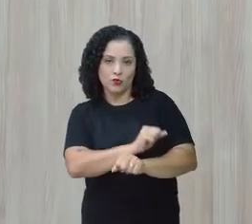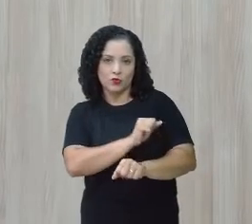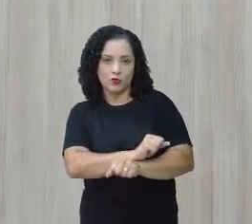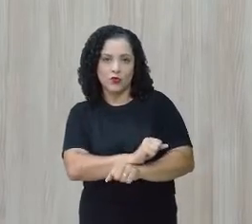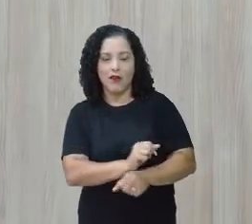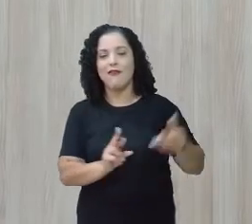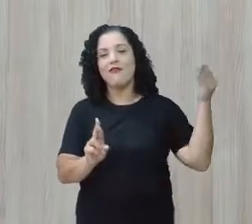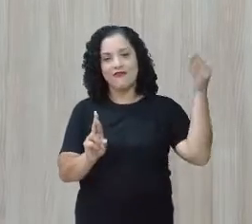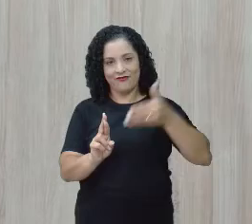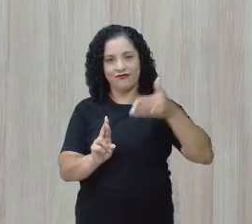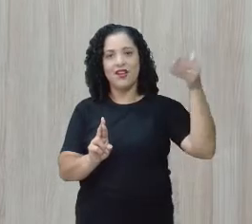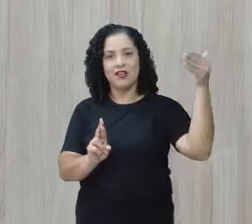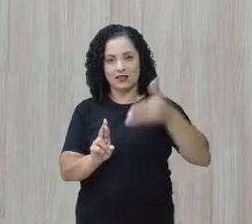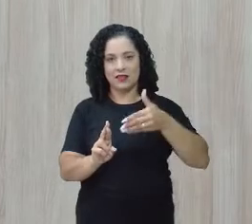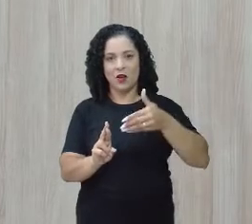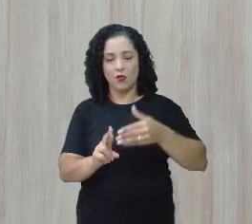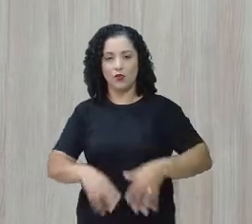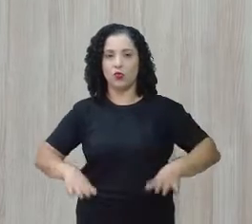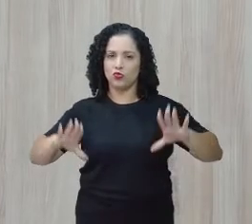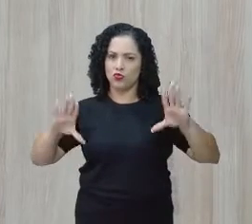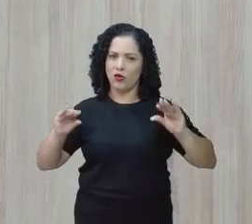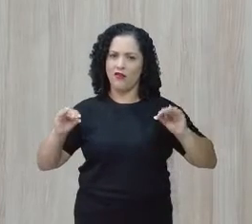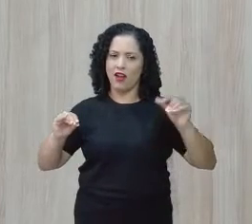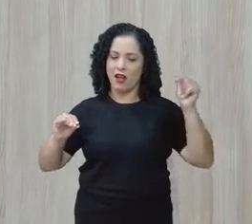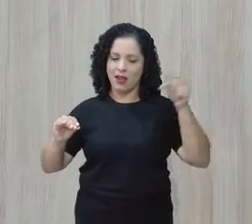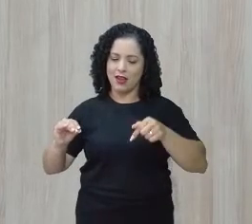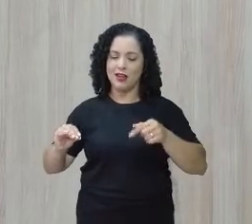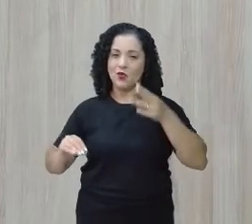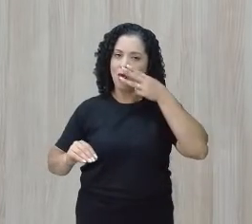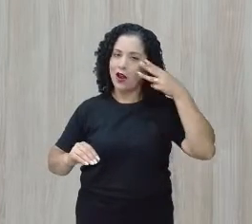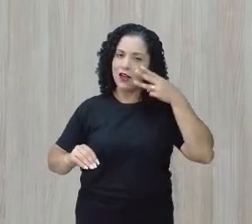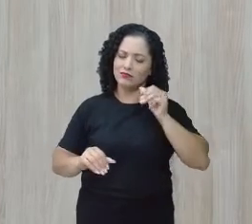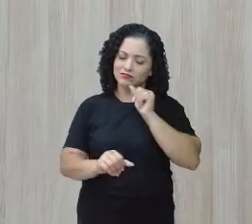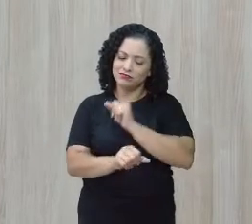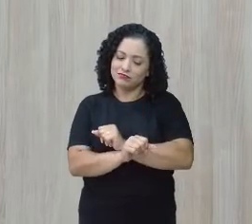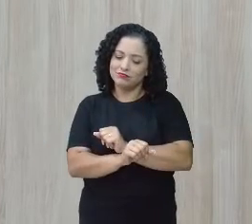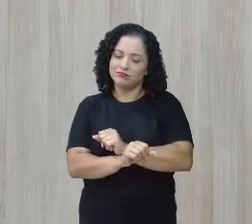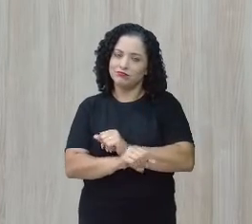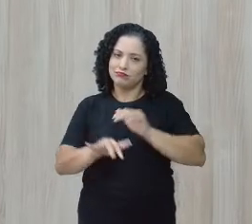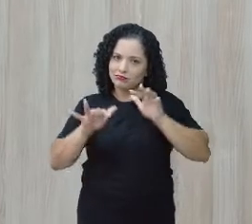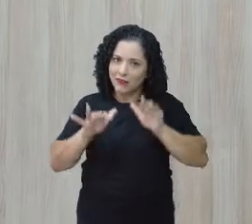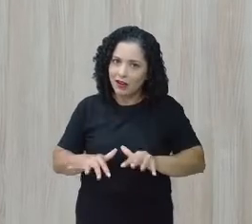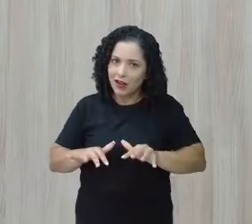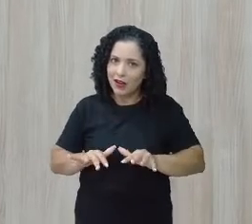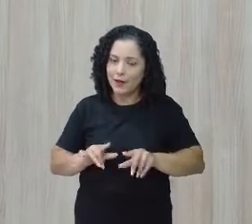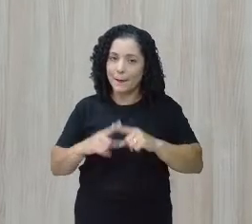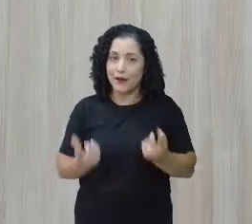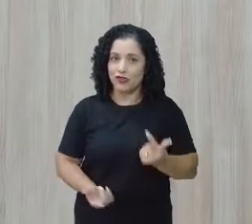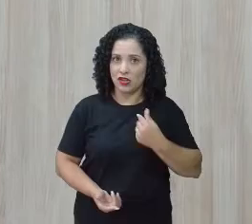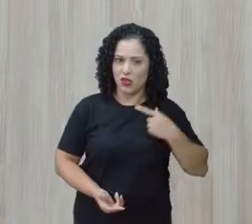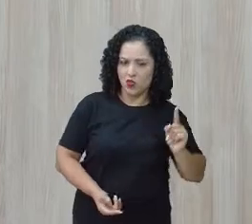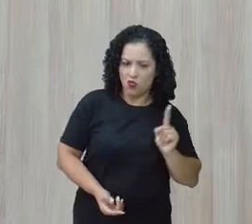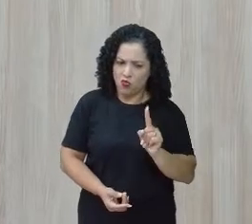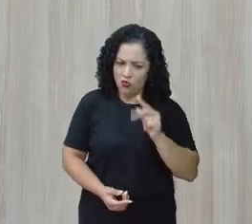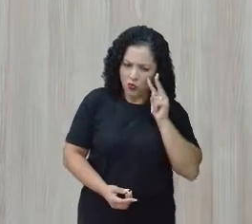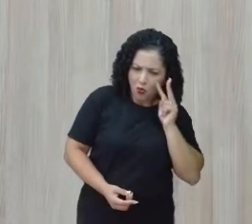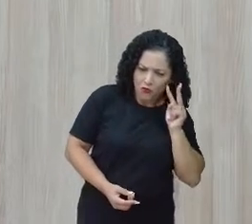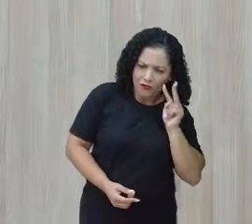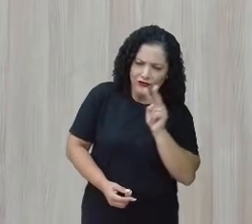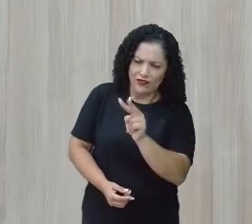questão aí do referencial. Para o sofá, o gatinho continua em repouso, ok? Para mim, que estou